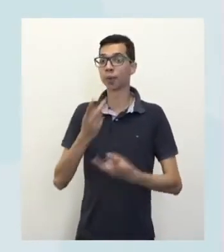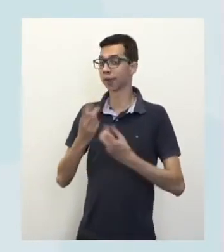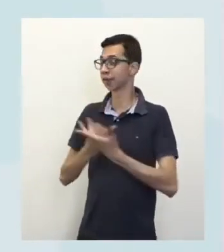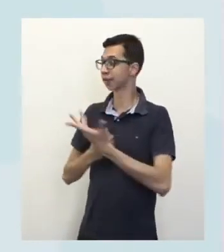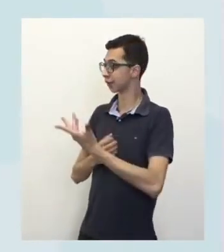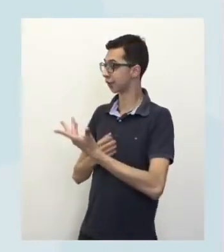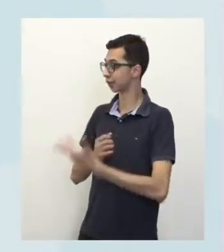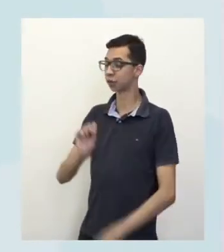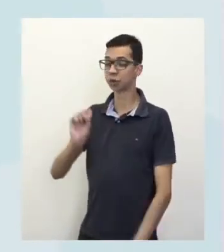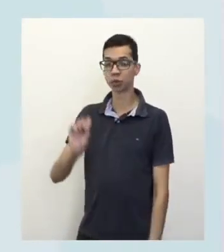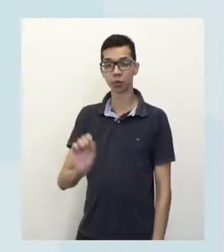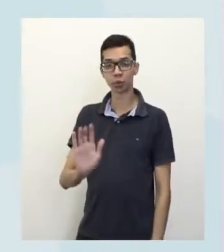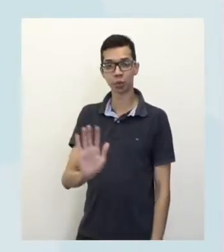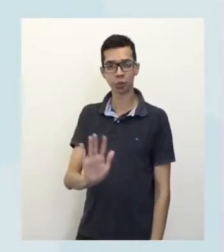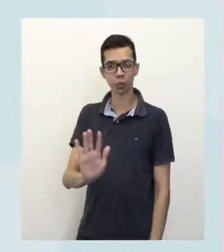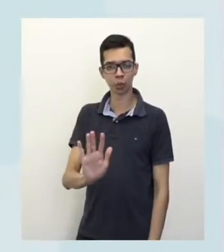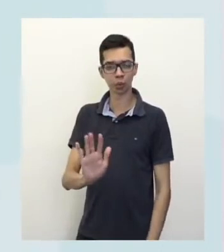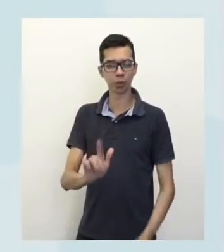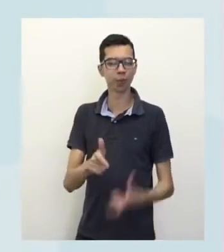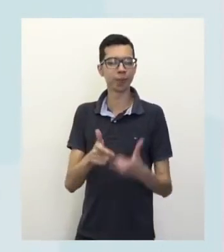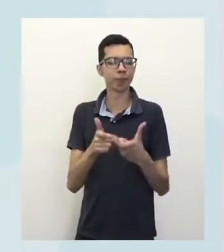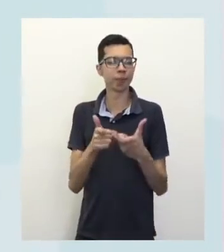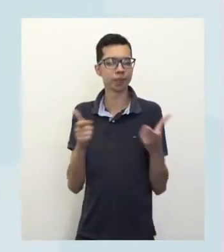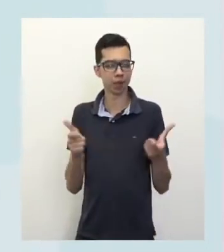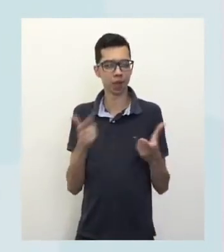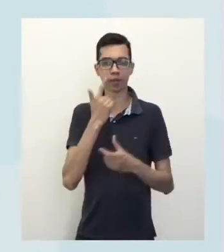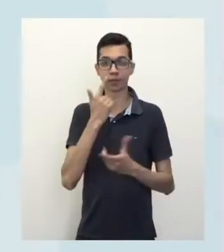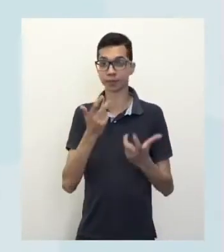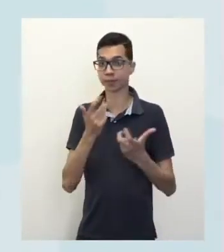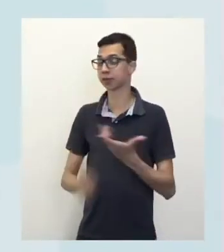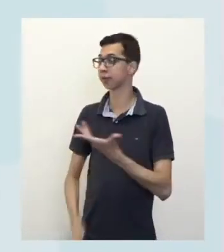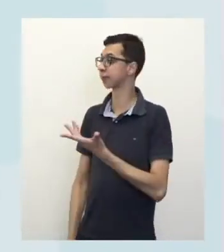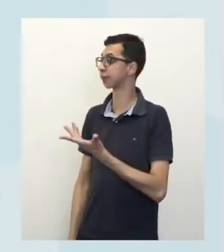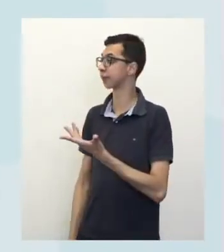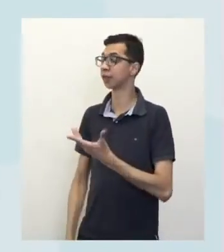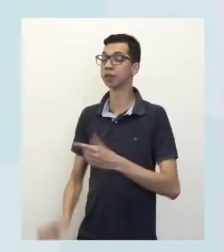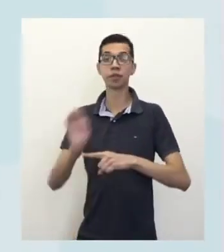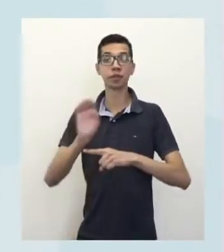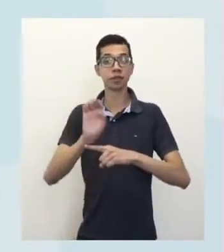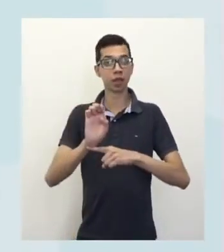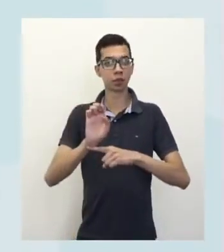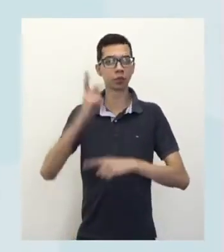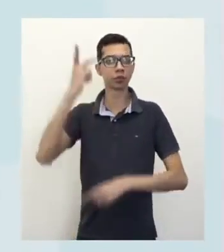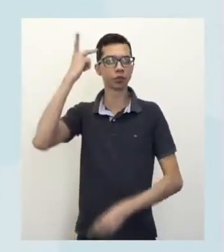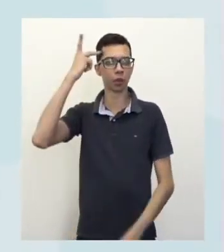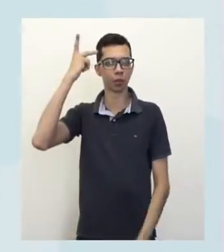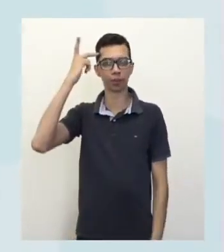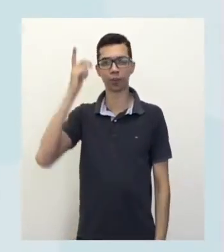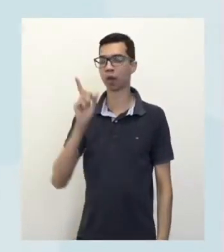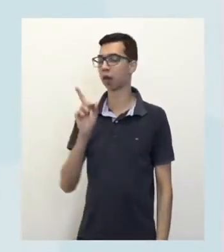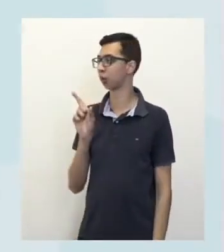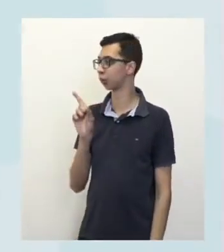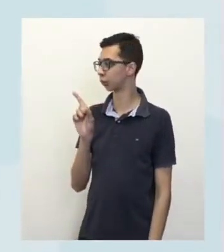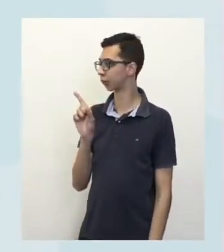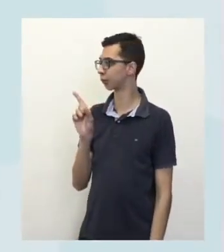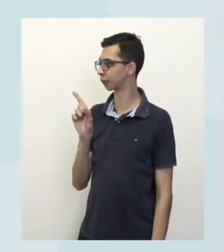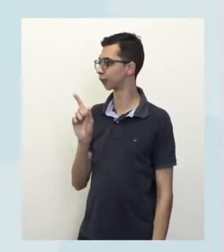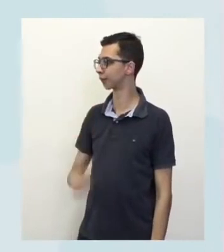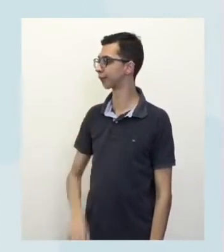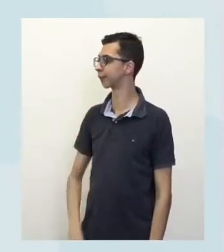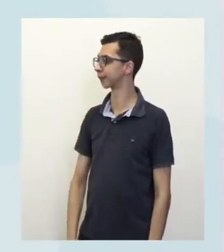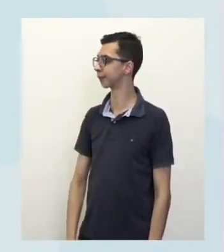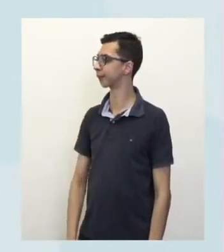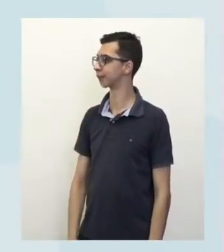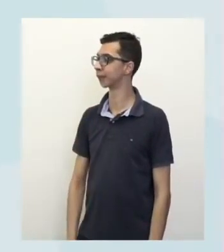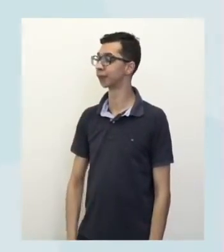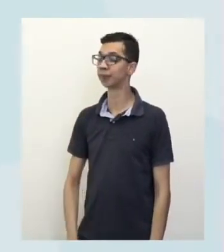temos aí uma concentração. Em especial, observem o nosso estado, o estado de São Paulo, né? A gente consegue observar